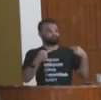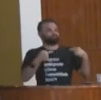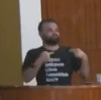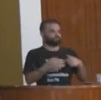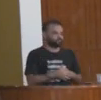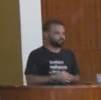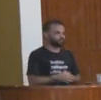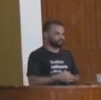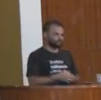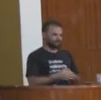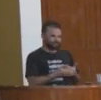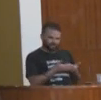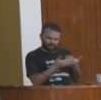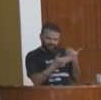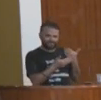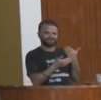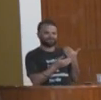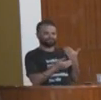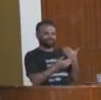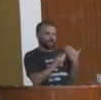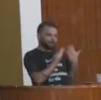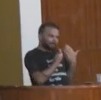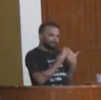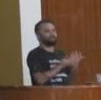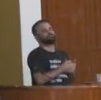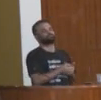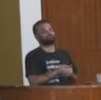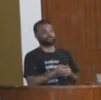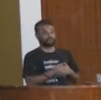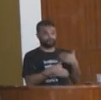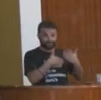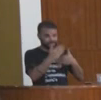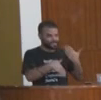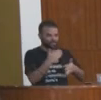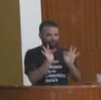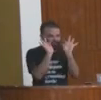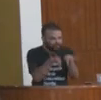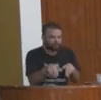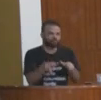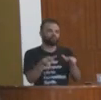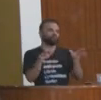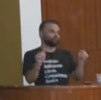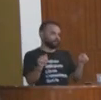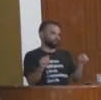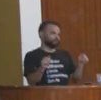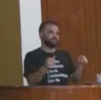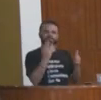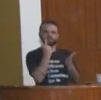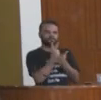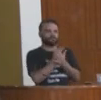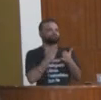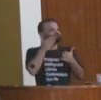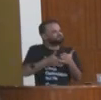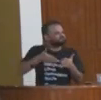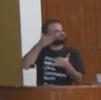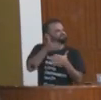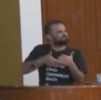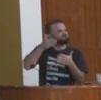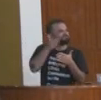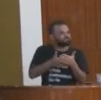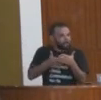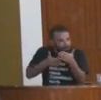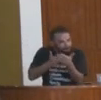ainda há pouco sobre isso, é um processo, e esse processo não vai ter fim. Nós vamos vencendo obstáculos e outros